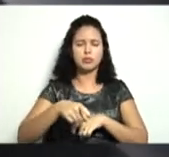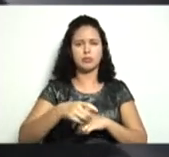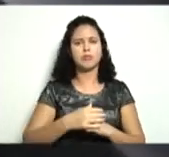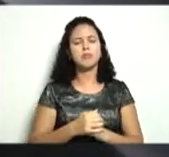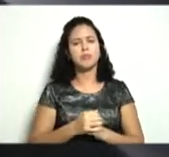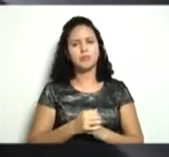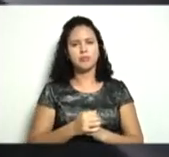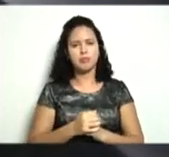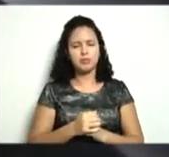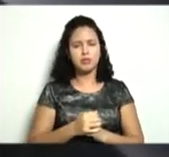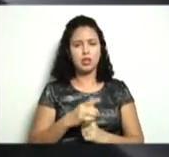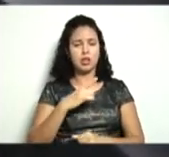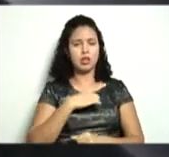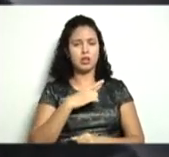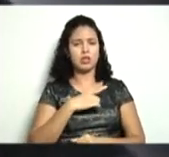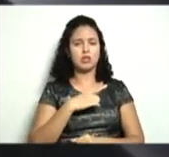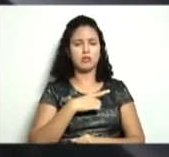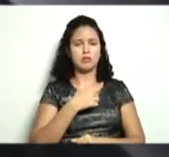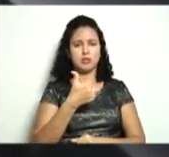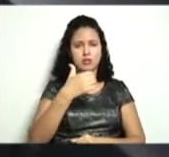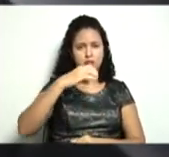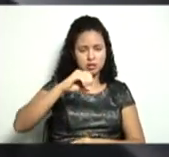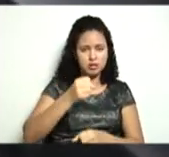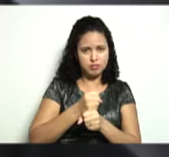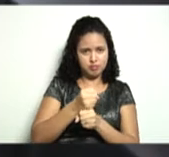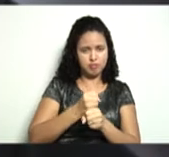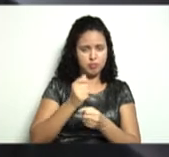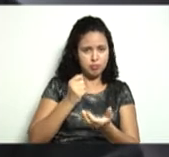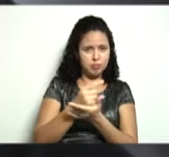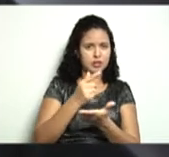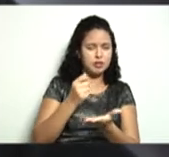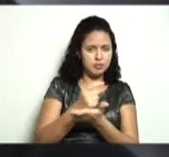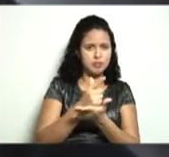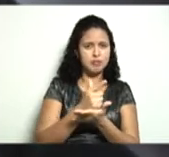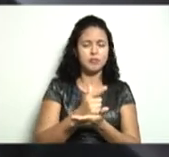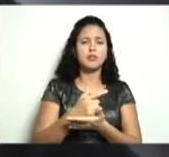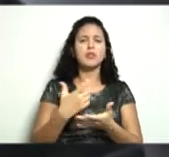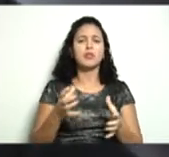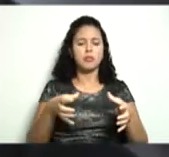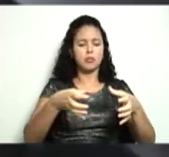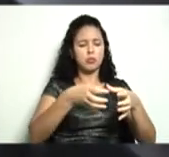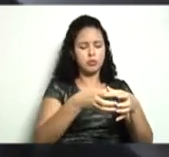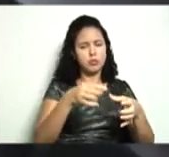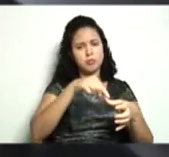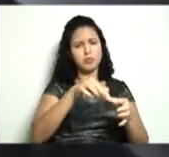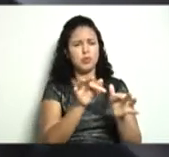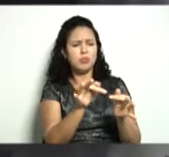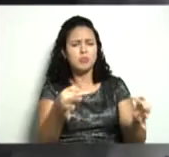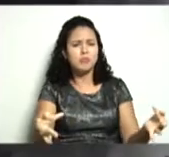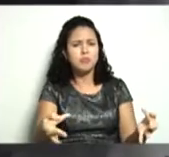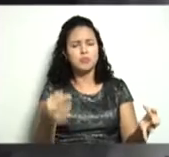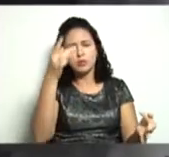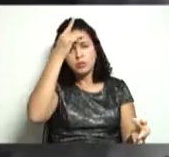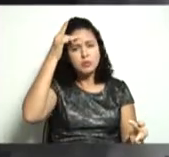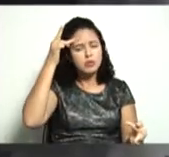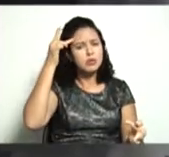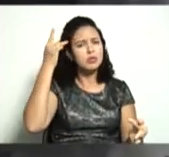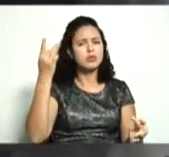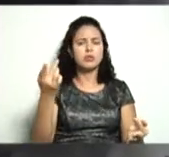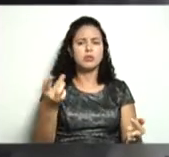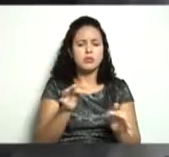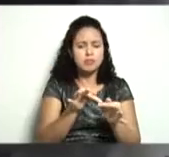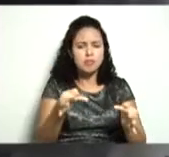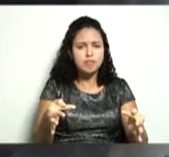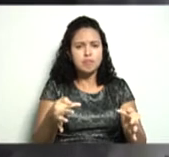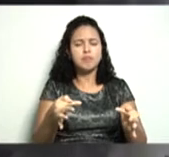pagar. Então foi uma grande chance, né? Que aqui a nossa colônia é muito humilde, gente pequena. Foi uma mudança muito